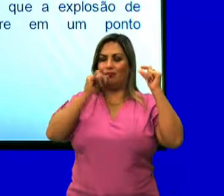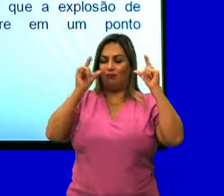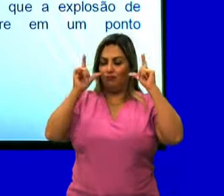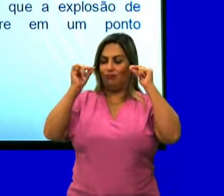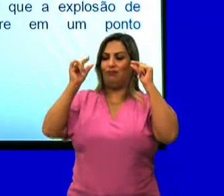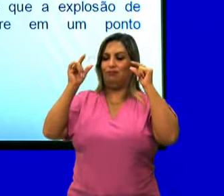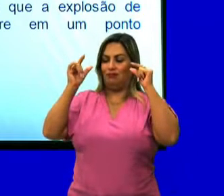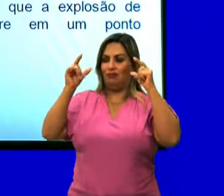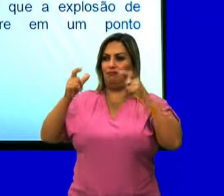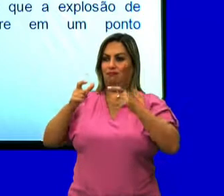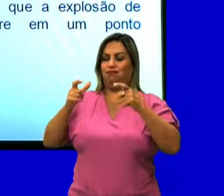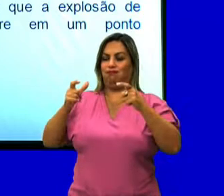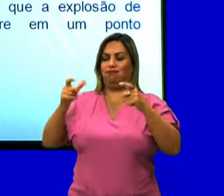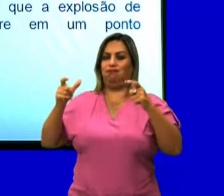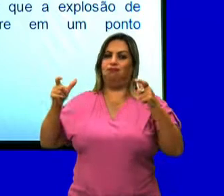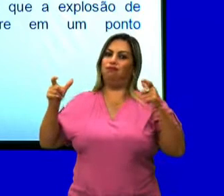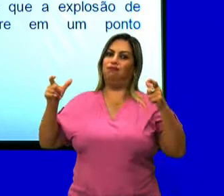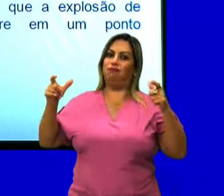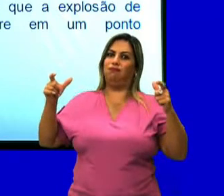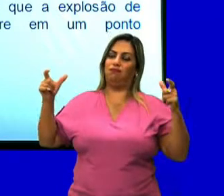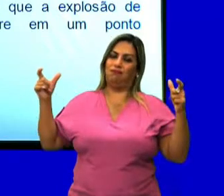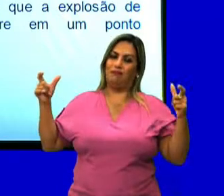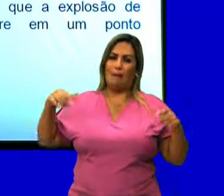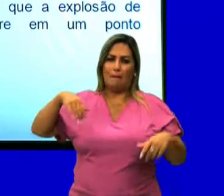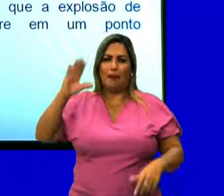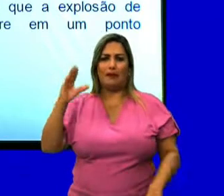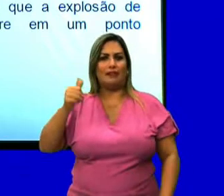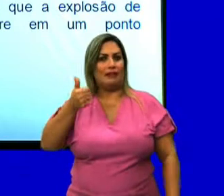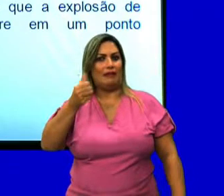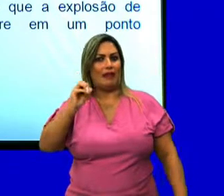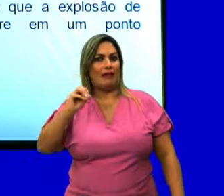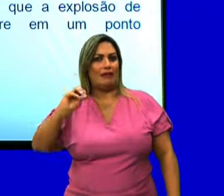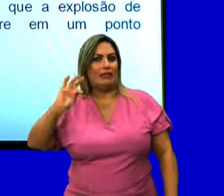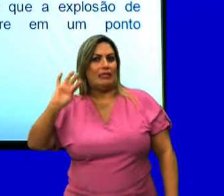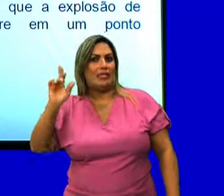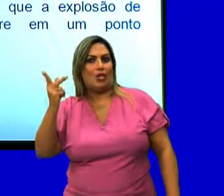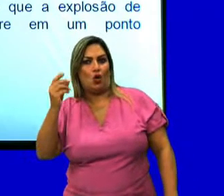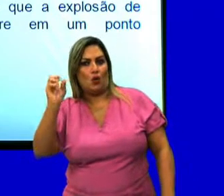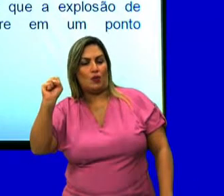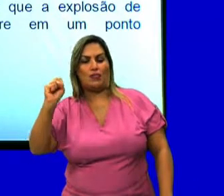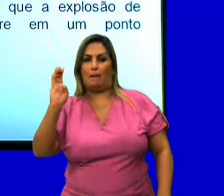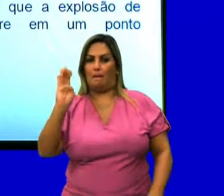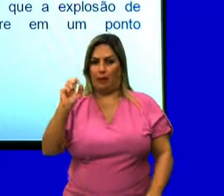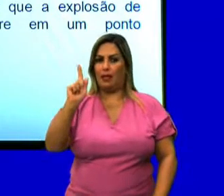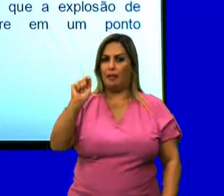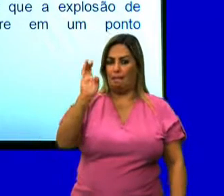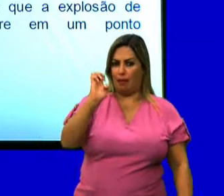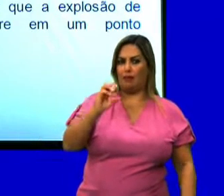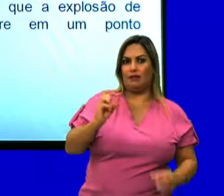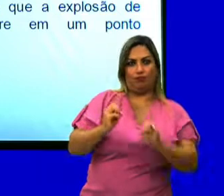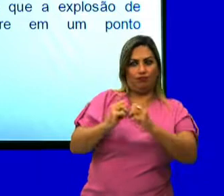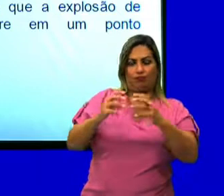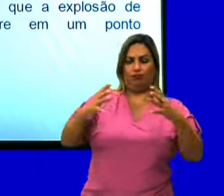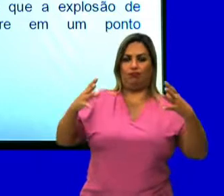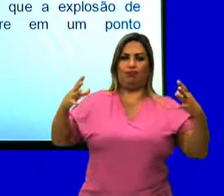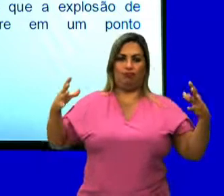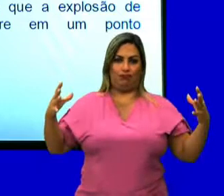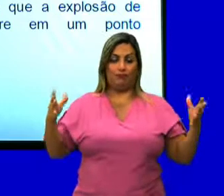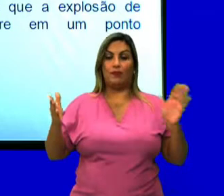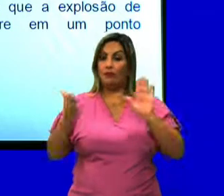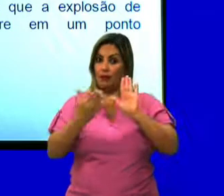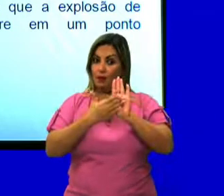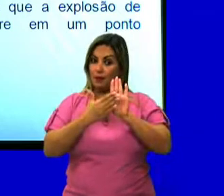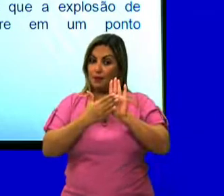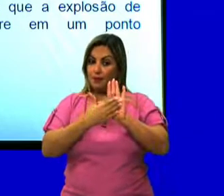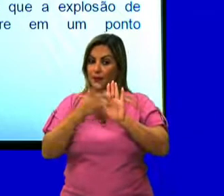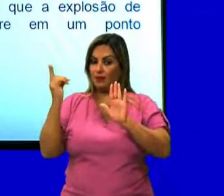seria possível, portanto, que ocorresse mais de 10 trilhões de Big Bangs. No título, a proposta